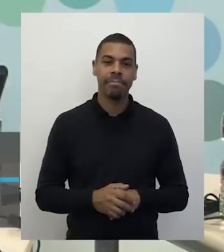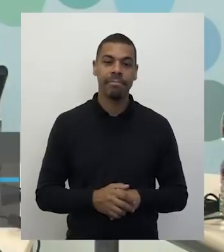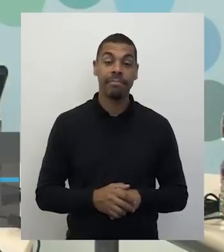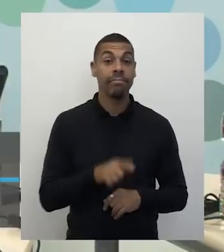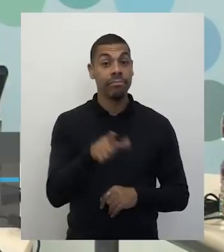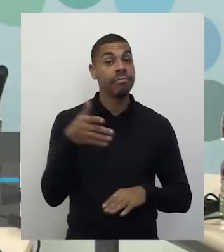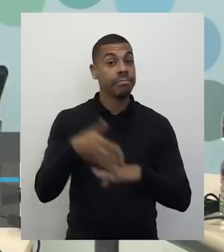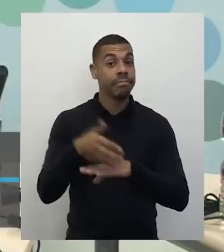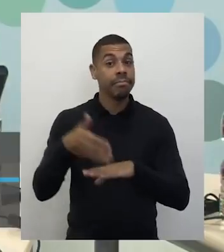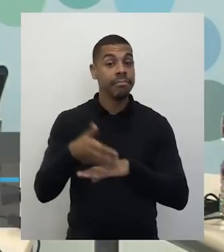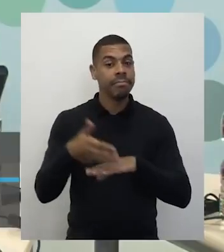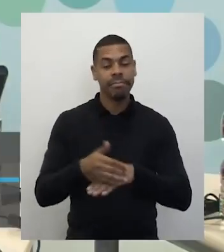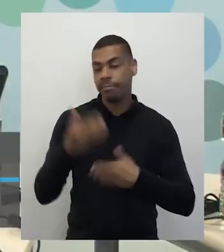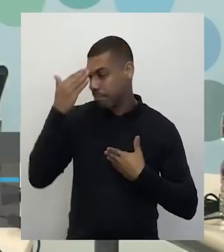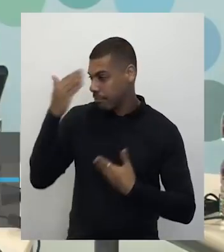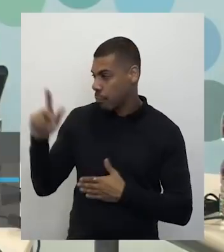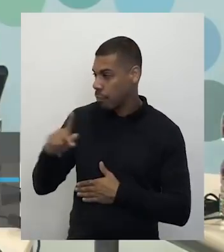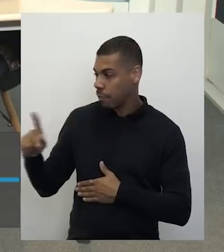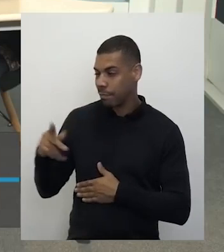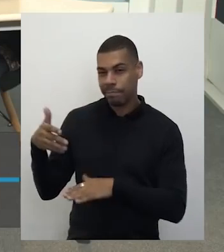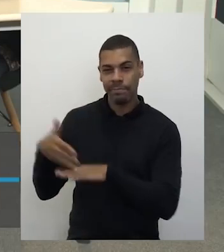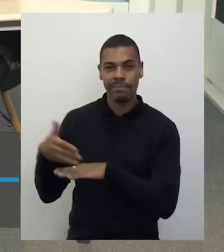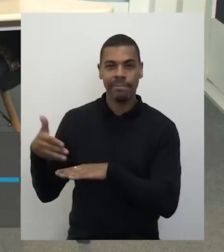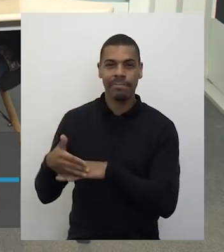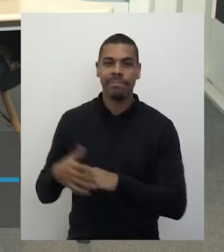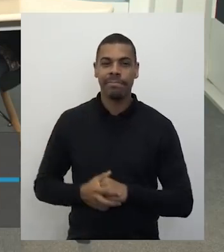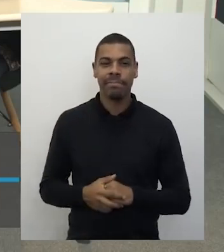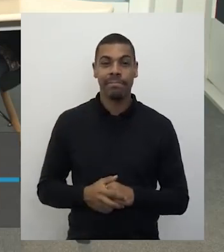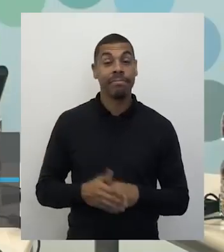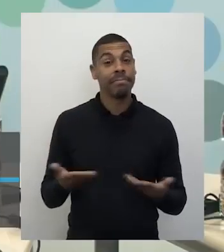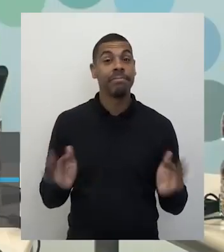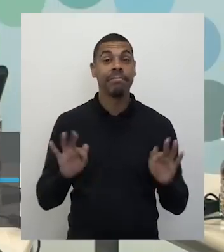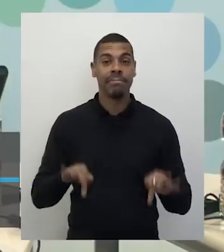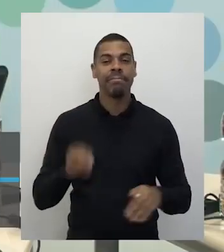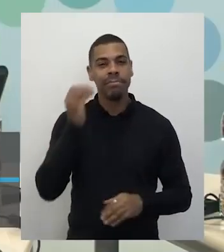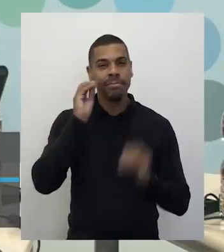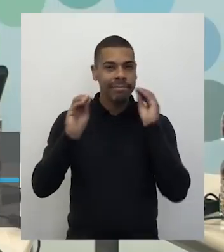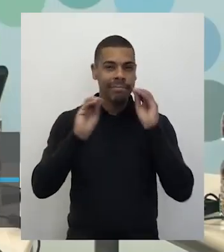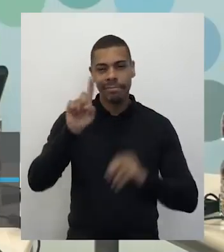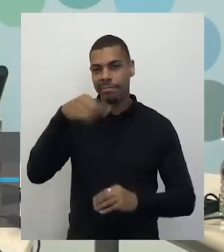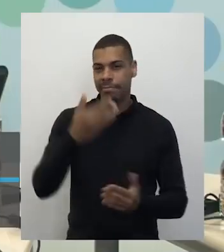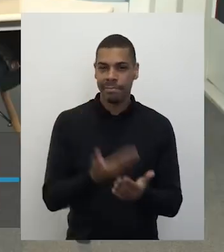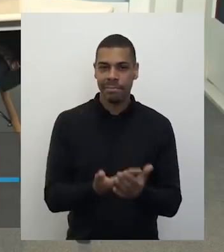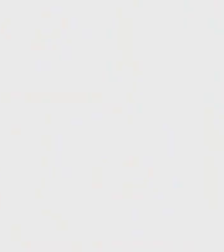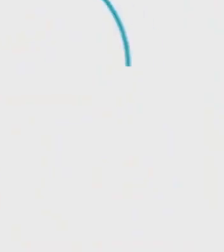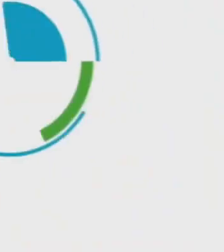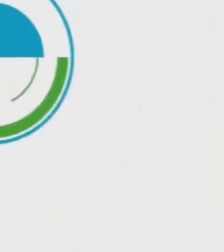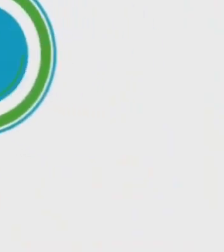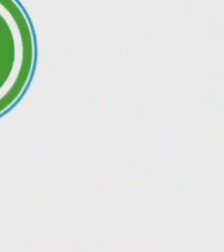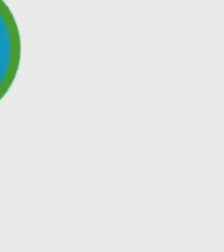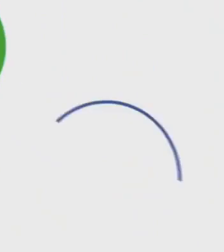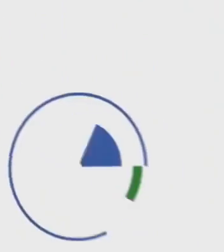com a participação de vocês. Andréia, muito obrigada pela sua participação. Obrigada, Dani. E é isso, gente. Beijos, até a próxima. Beijo, até a próxima.